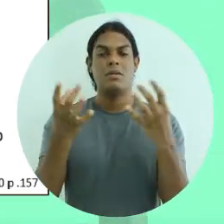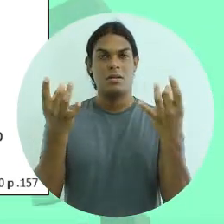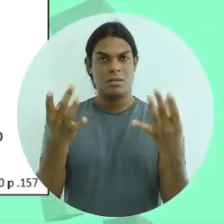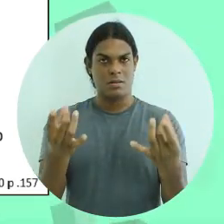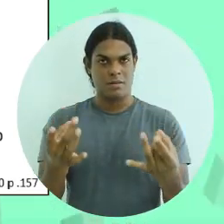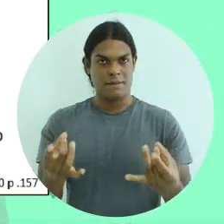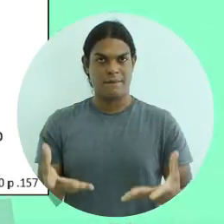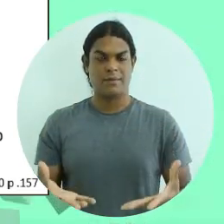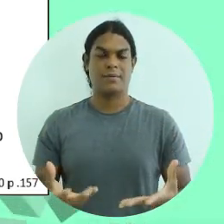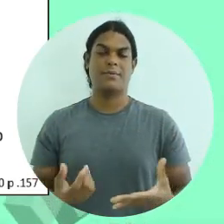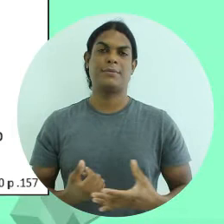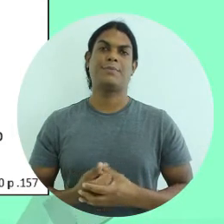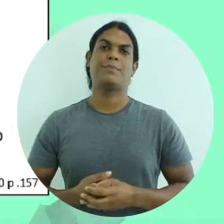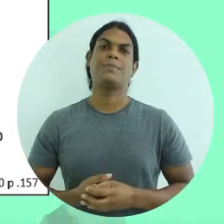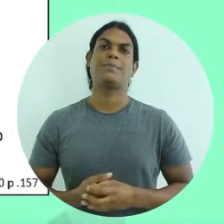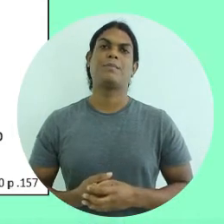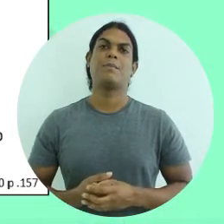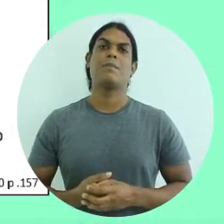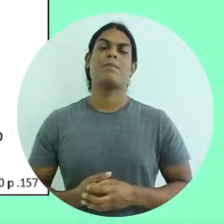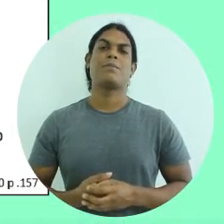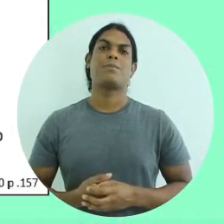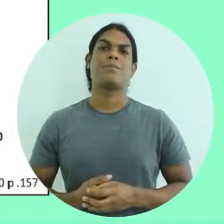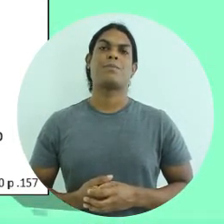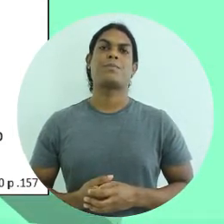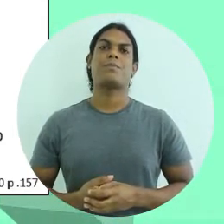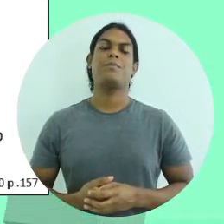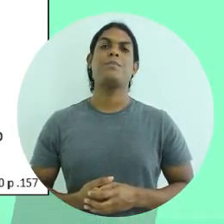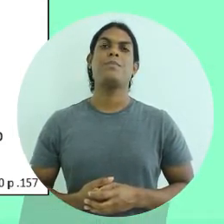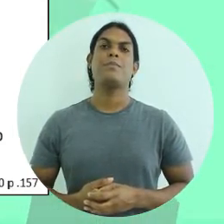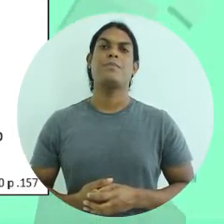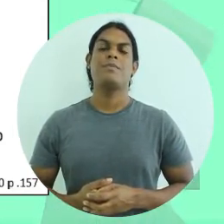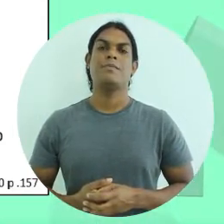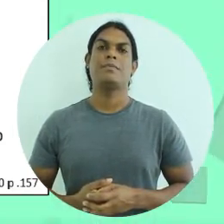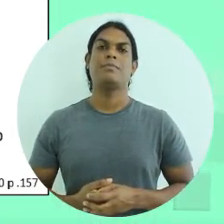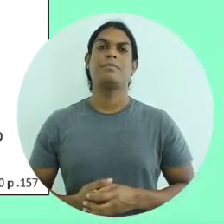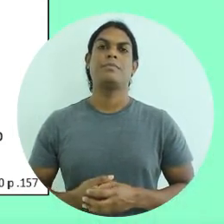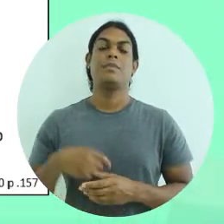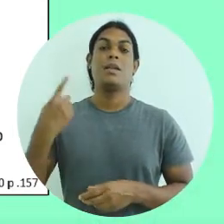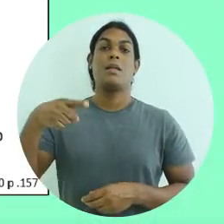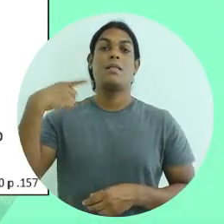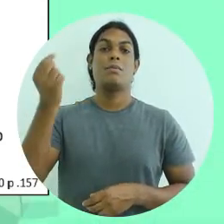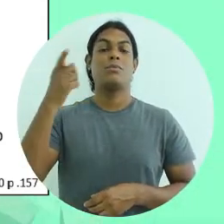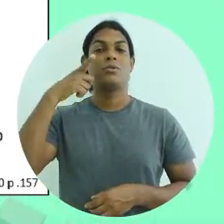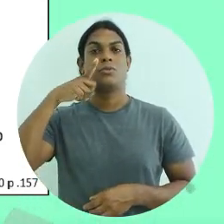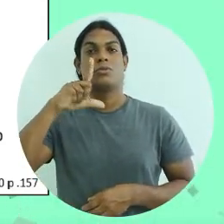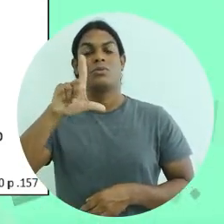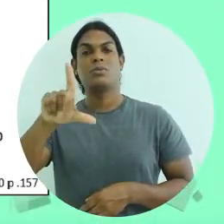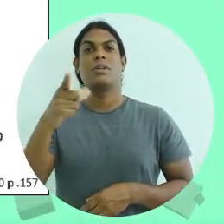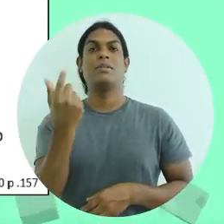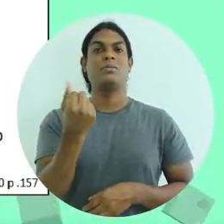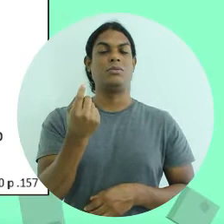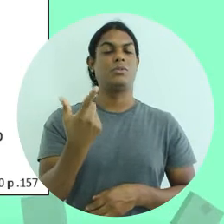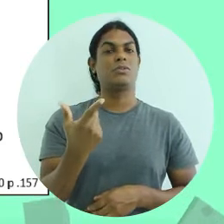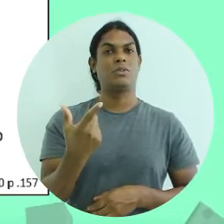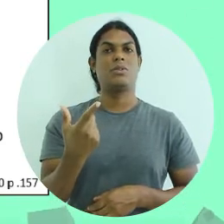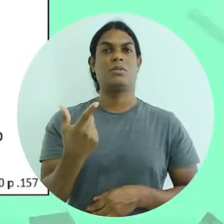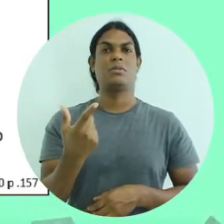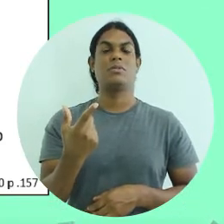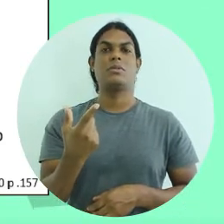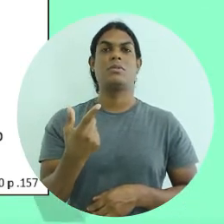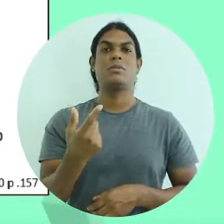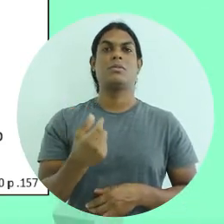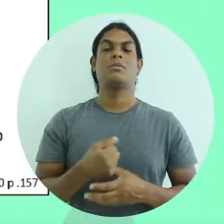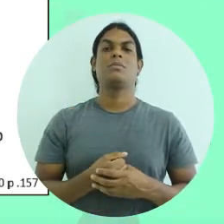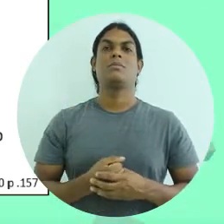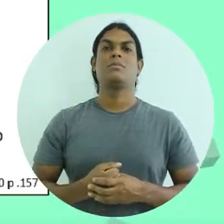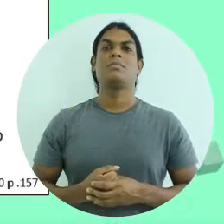de produção e toda a exportação do produto. Depois que ele consegue esse adiantamento do câmbio, ou seja, ele vai e pede o